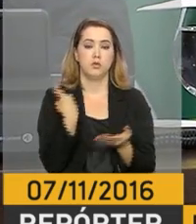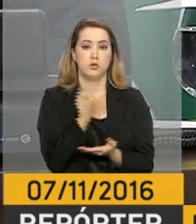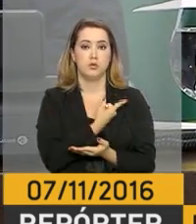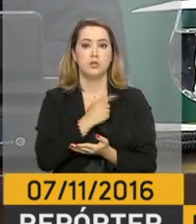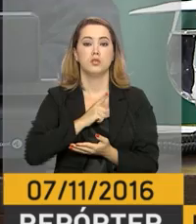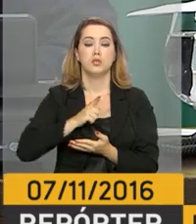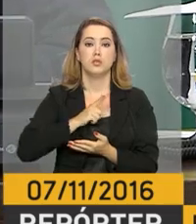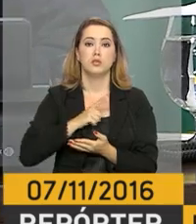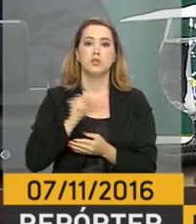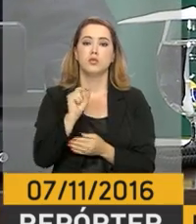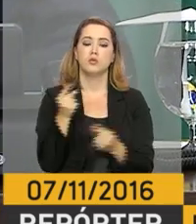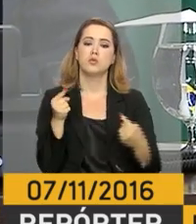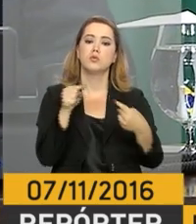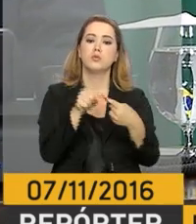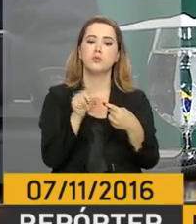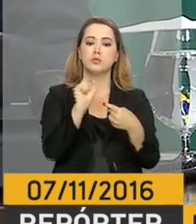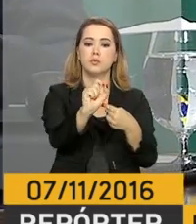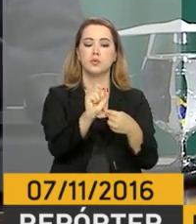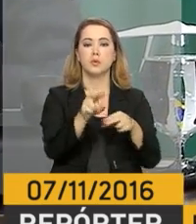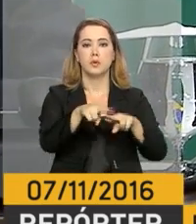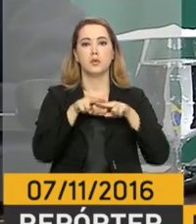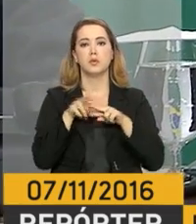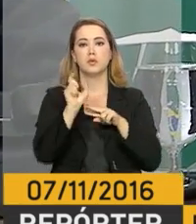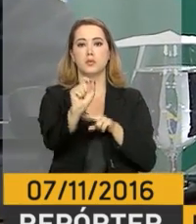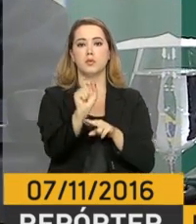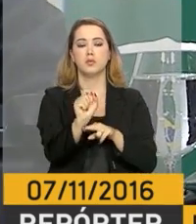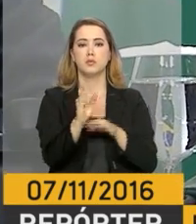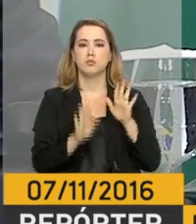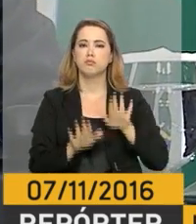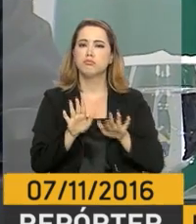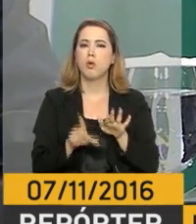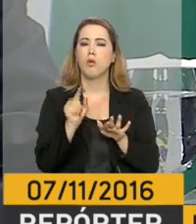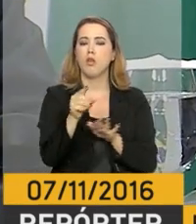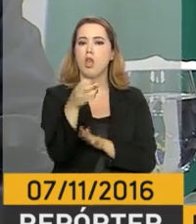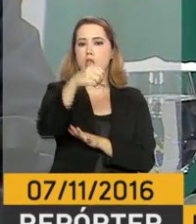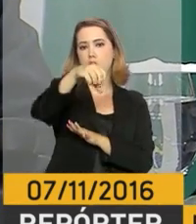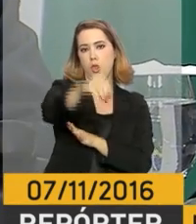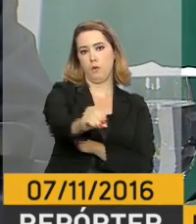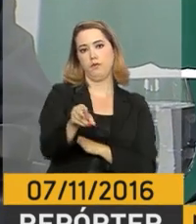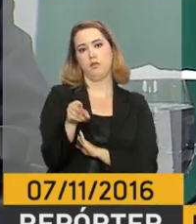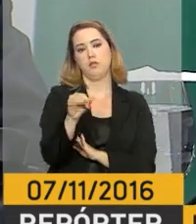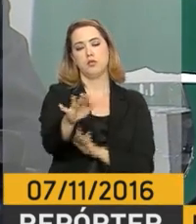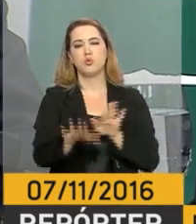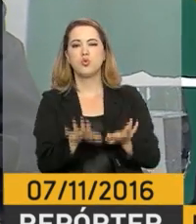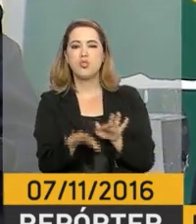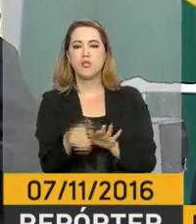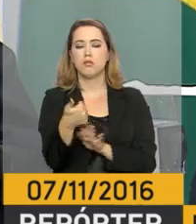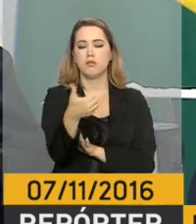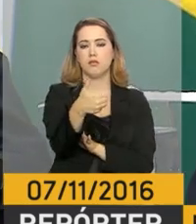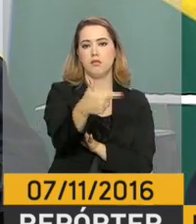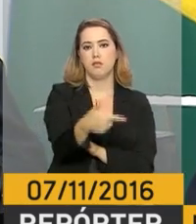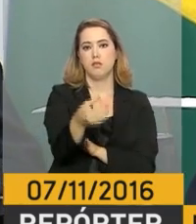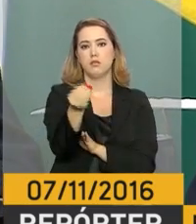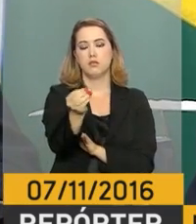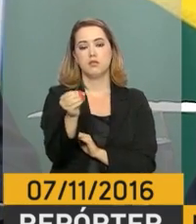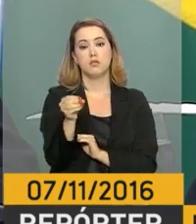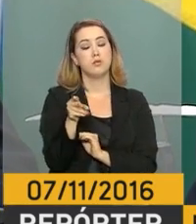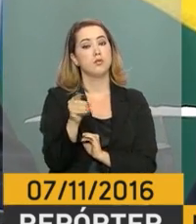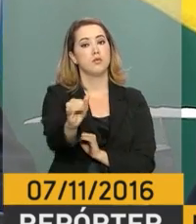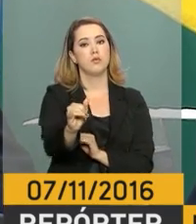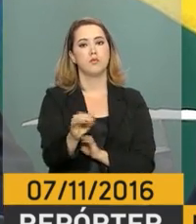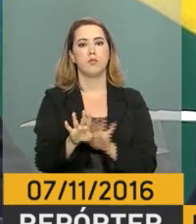nós temos como meta, pelo menos até um certo período, nos próximos 90 dias, 120 dias, cerca de